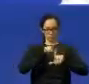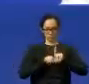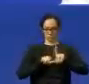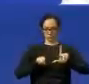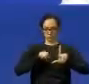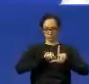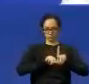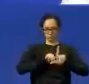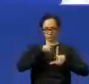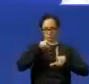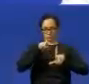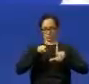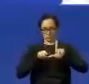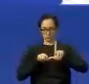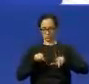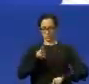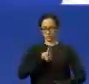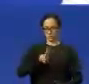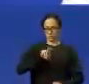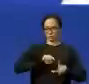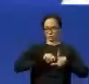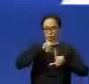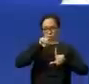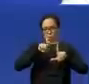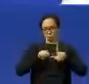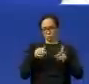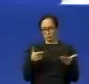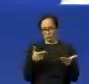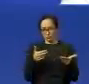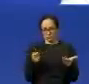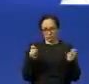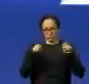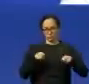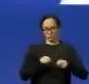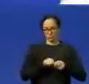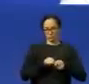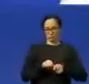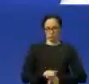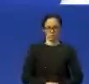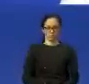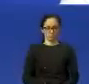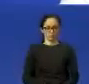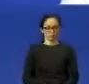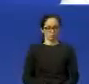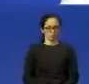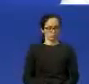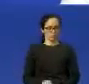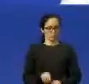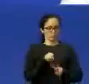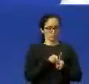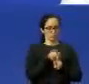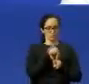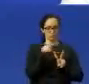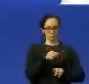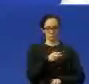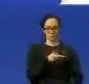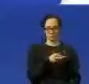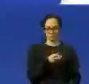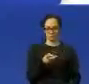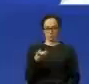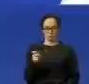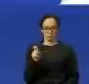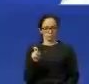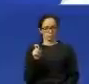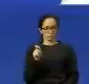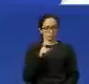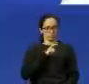cartesiano, nós vamos ter a curva de uma parábola, que representa a fachada da igreja. Observando ainda que as raízes dessa função podem